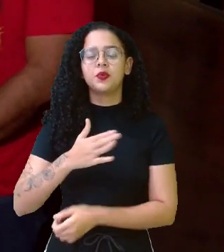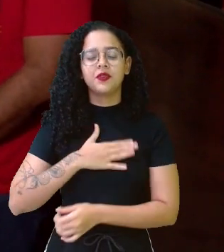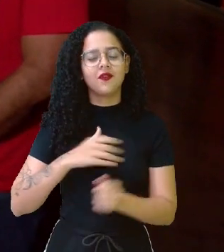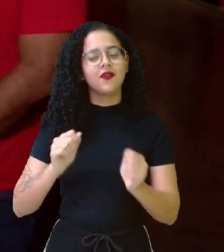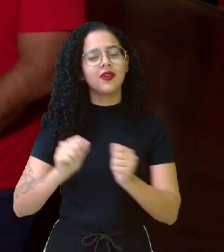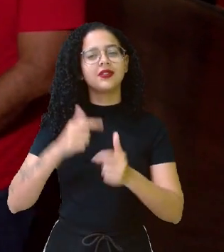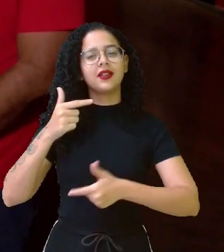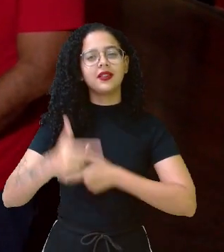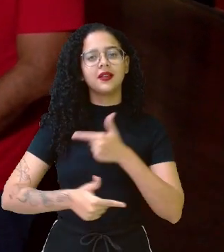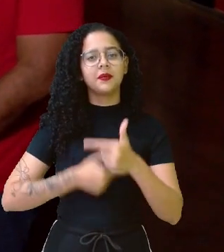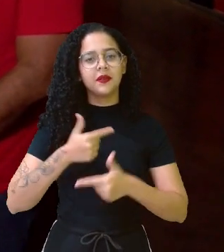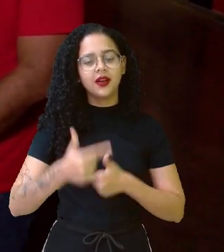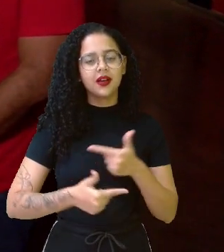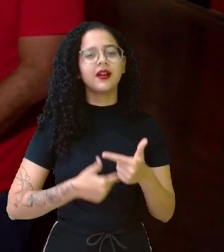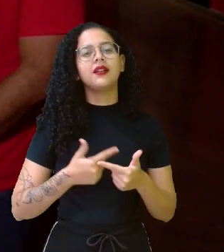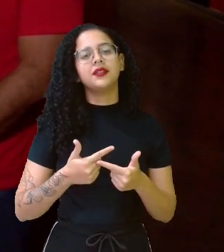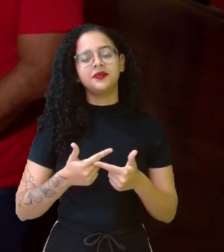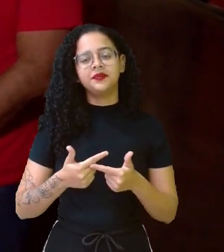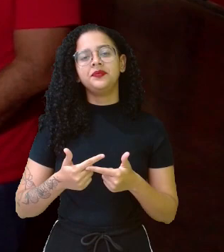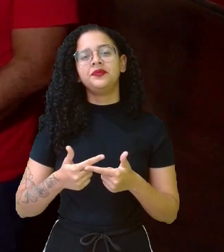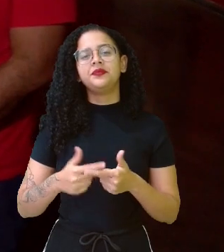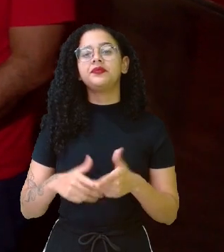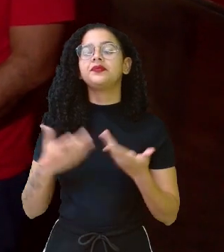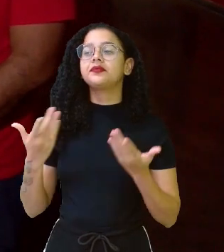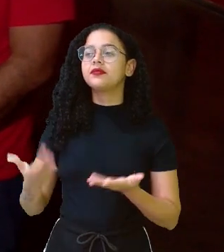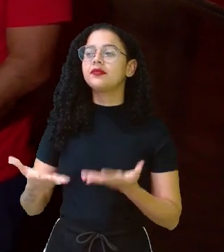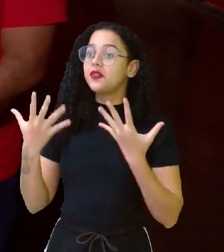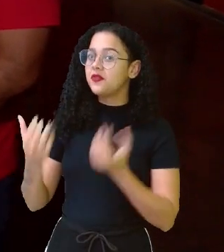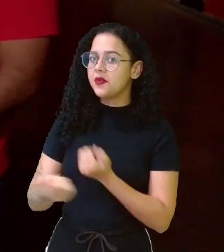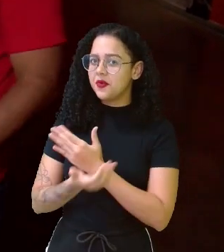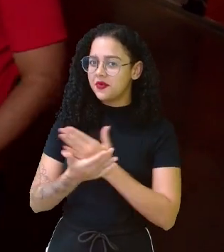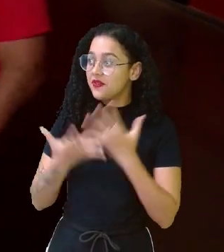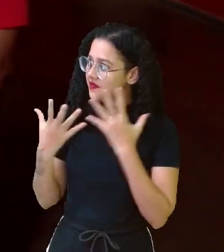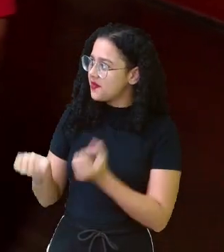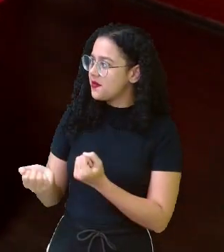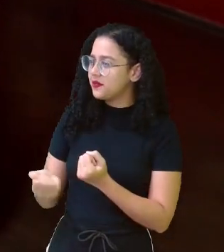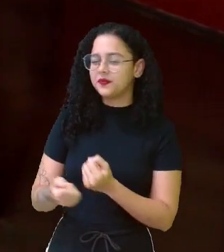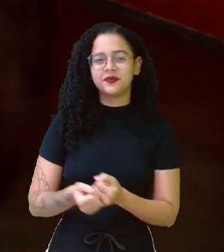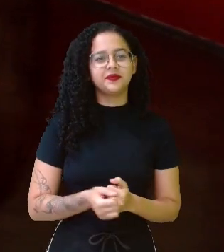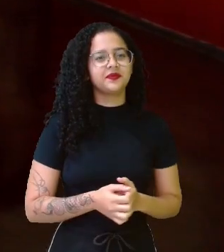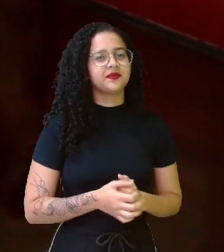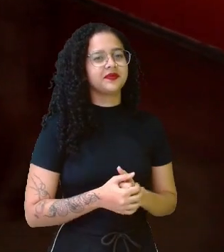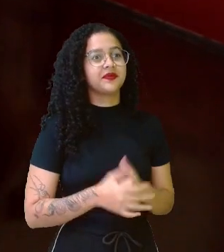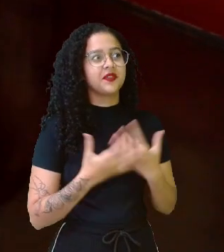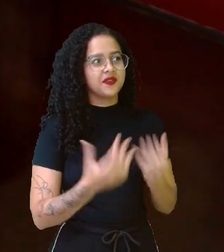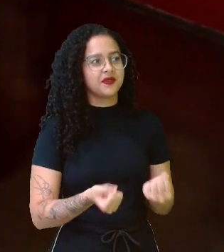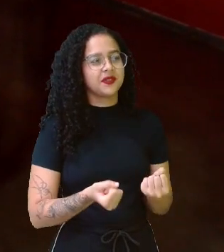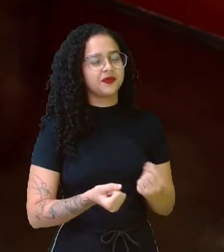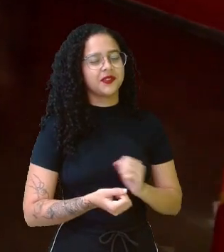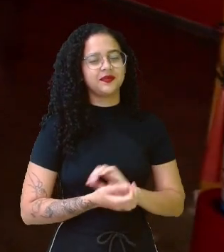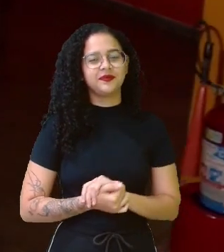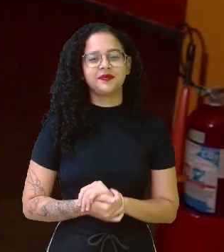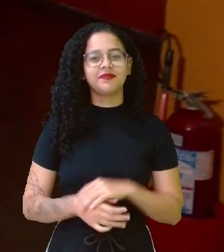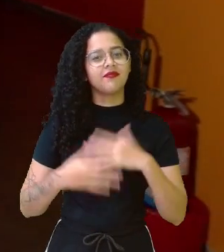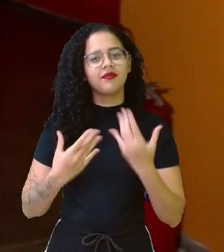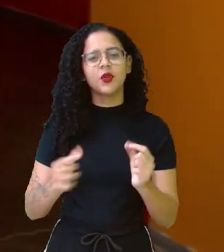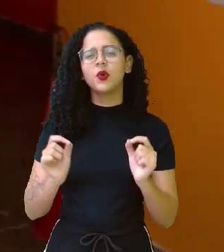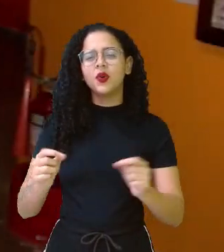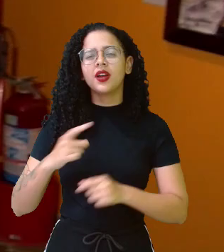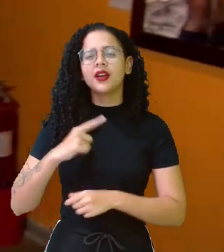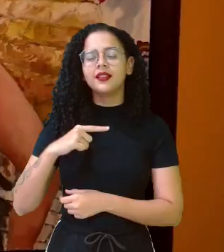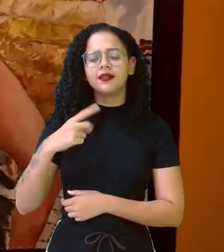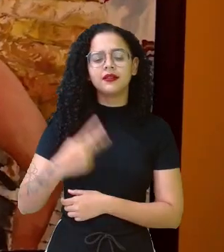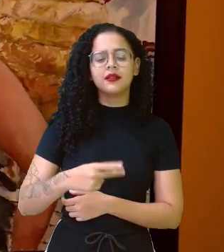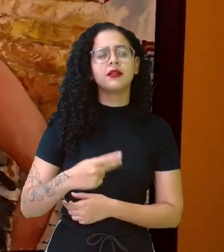para mostrar a vocês o melhor dessa exposição. Bora lá? Bora, André? Vamos sim, vamos continuar, vamos embora. O que temos aqui? A